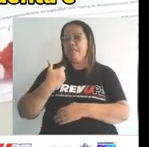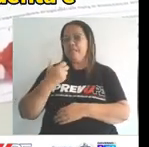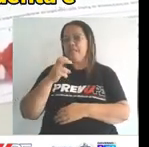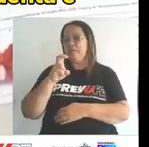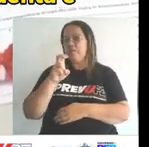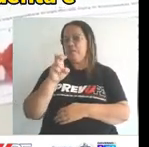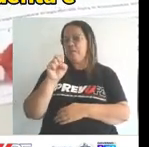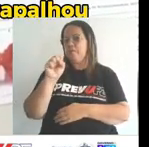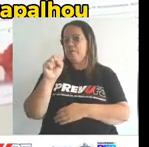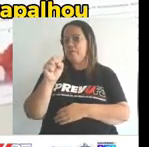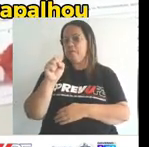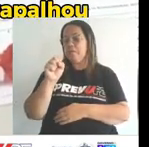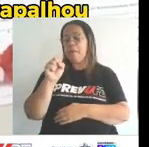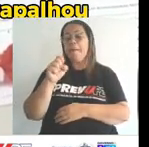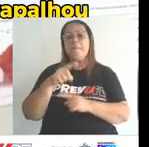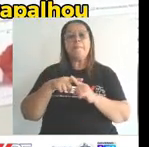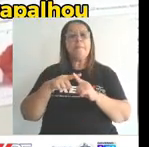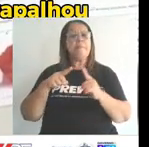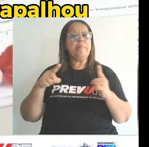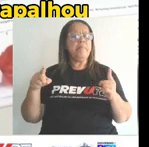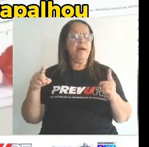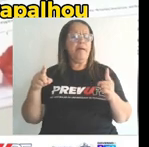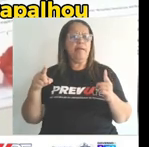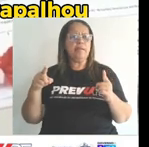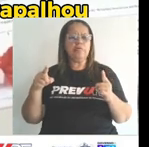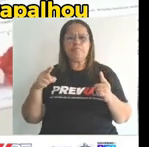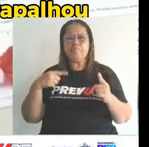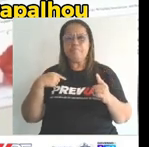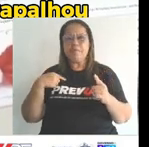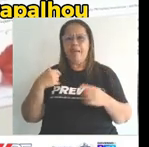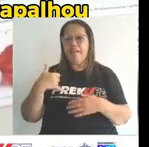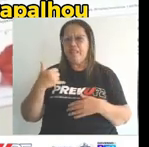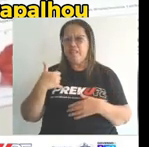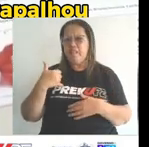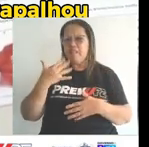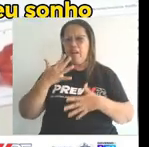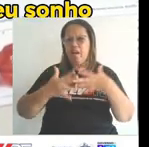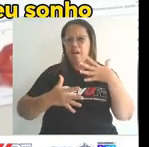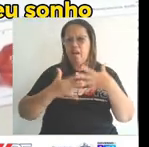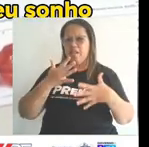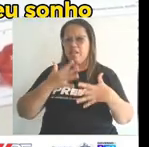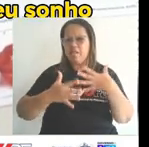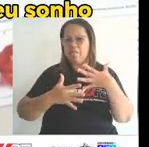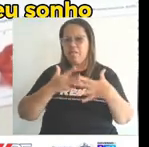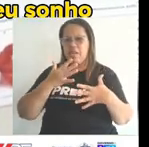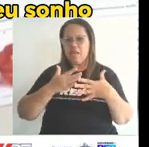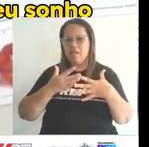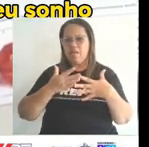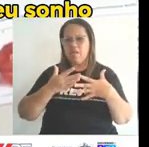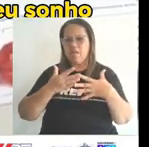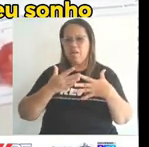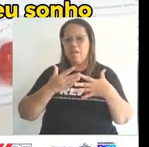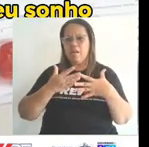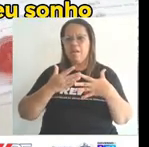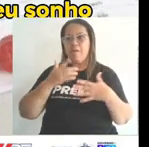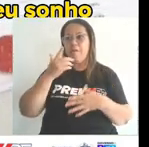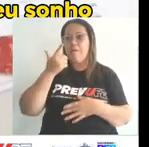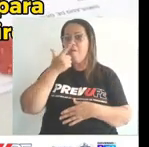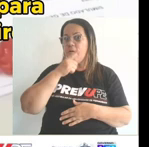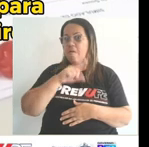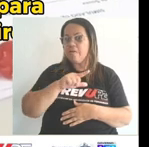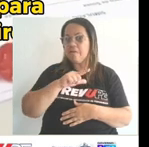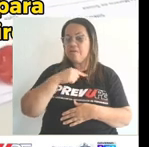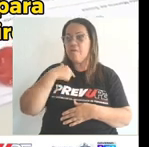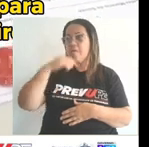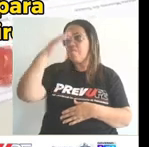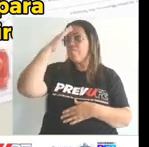anos, mas a idade não atrapalhou a realização do meu sonho. E eu